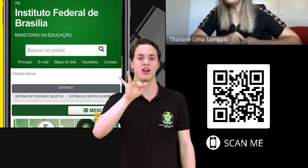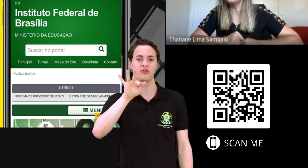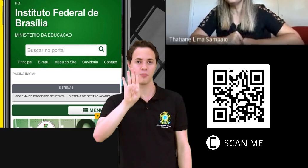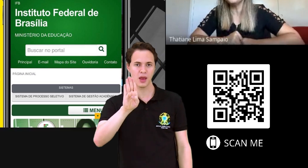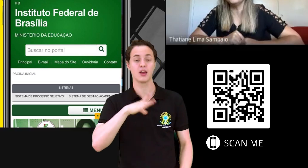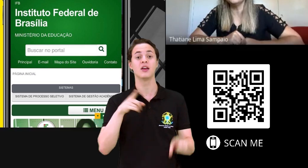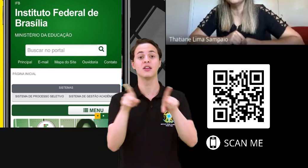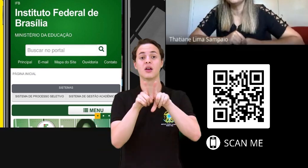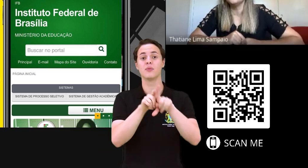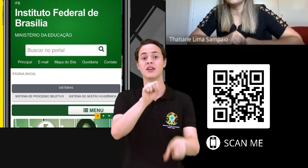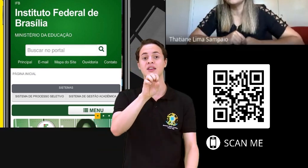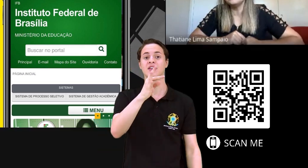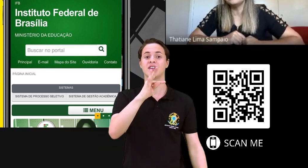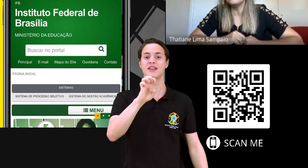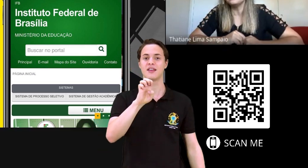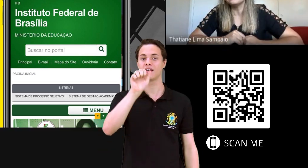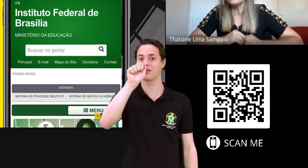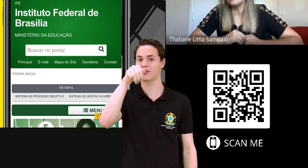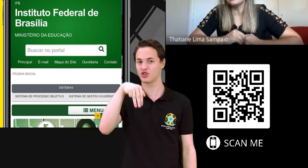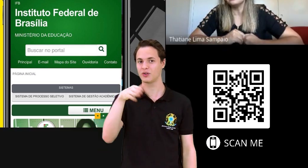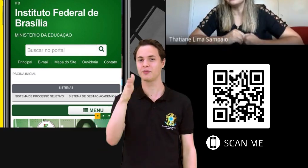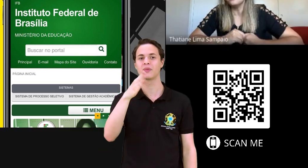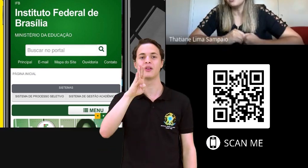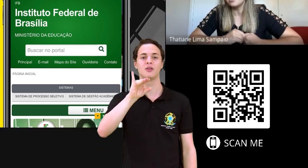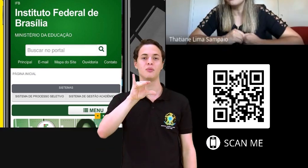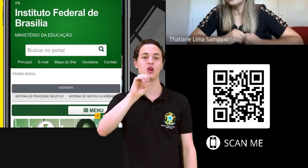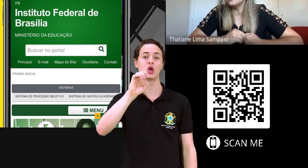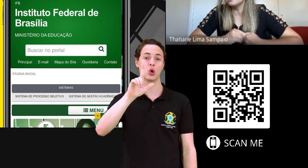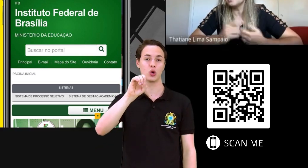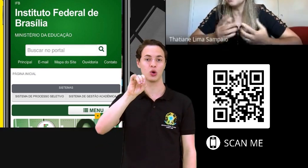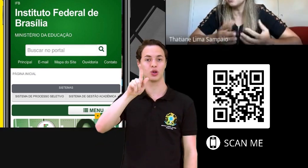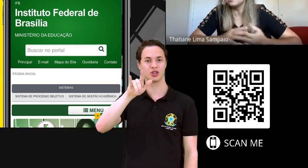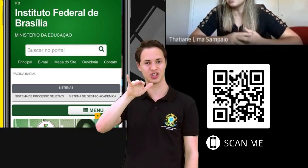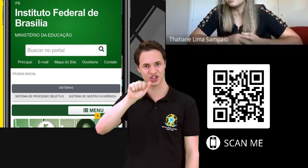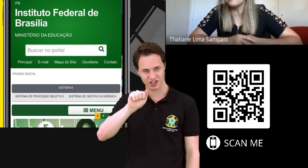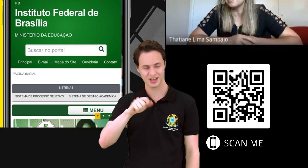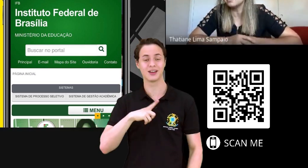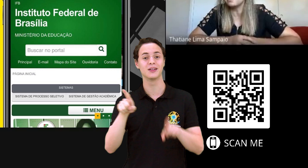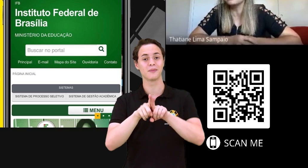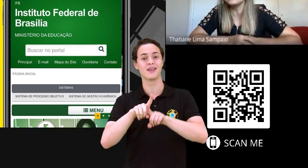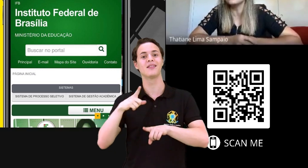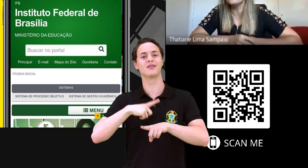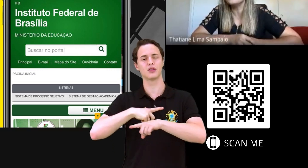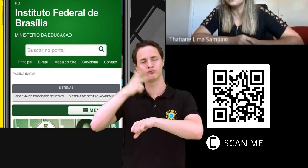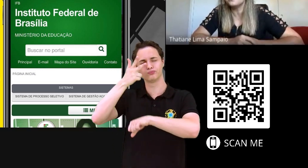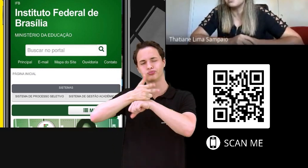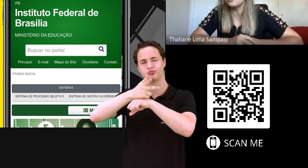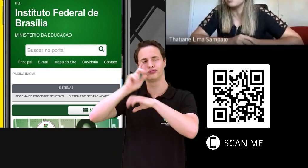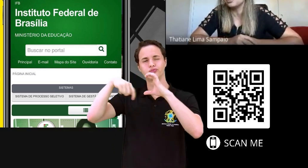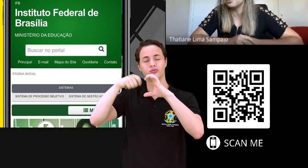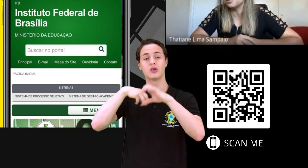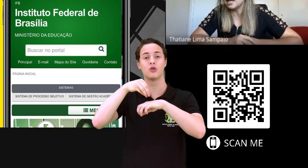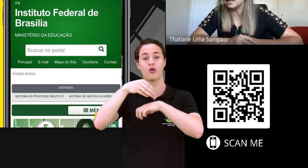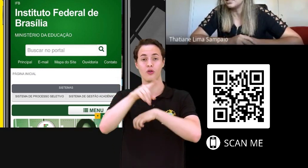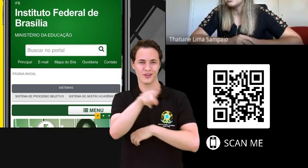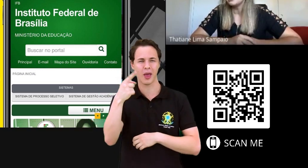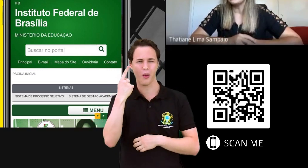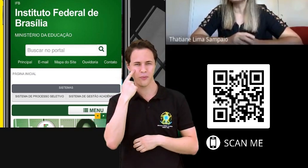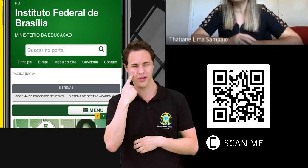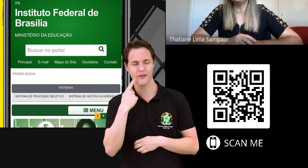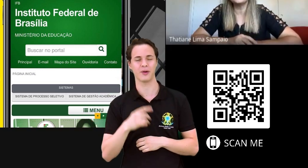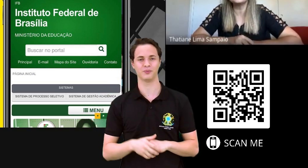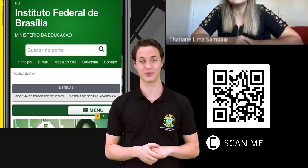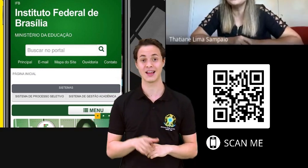STEAM Biologia, de transmissão, então, em tempo real e transmissões lá gravadas para vocês observarem quando puderem.